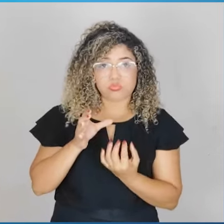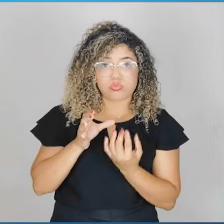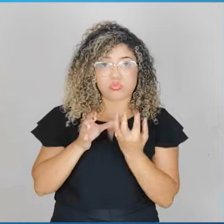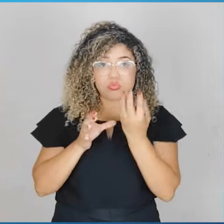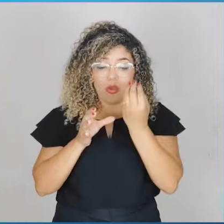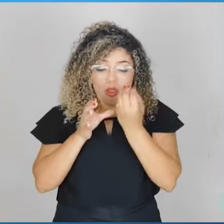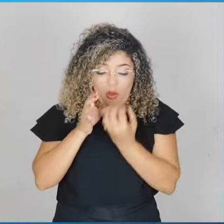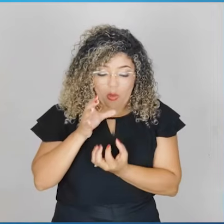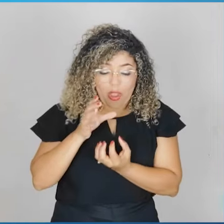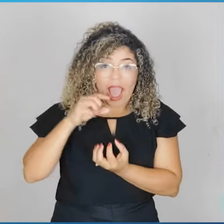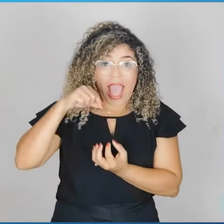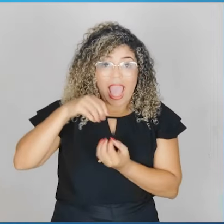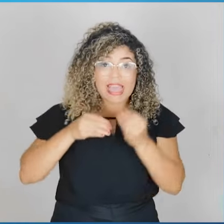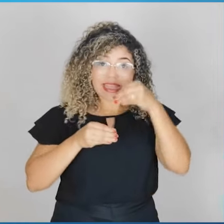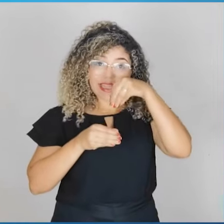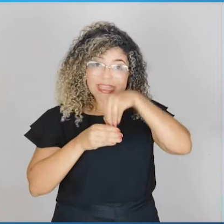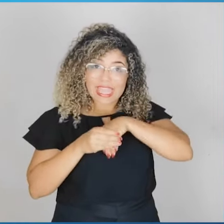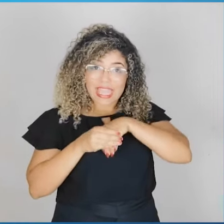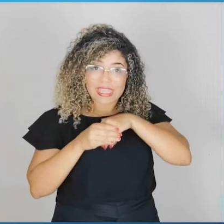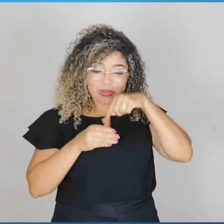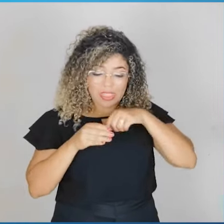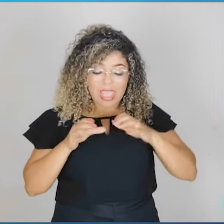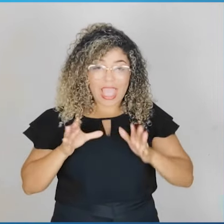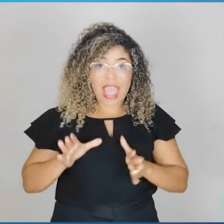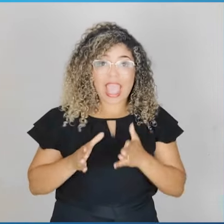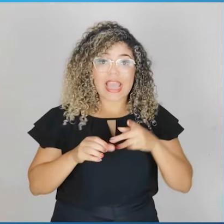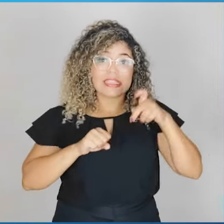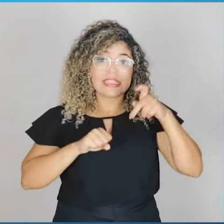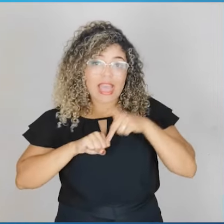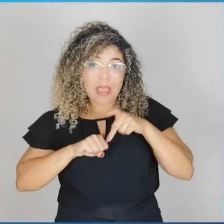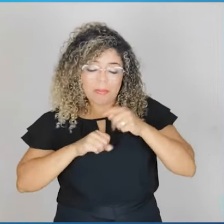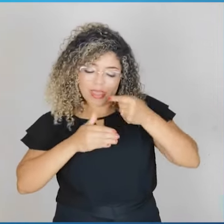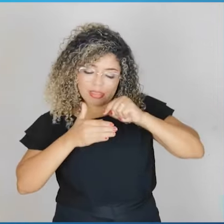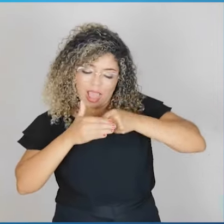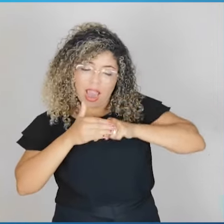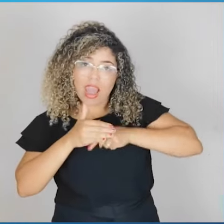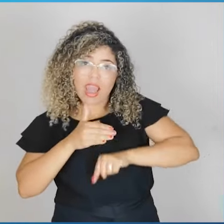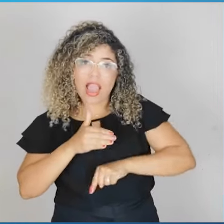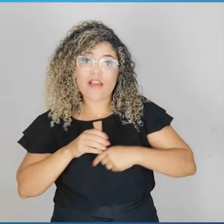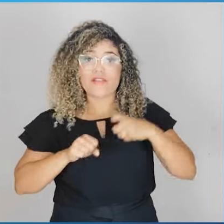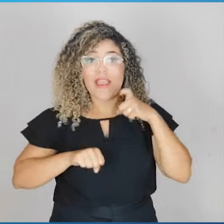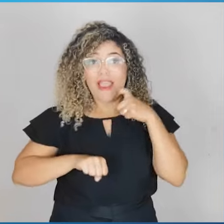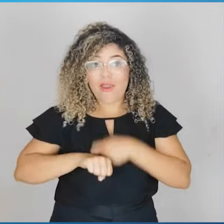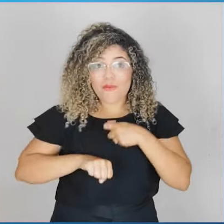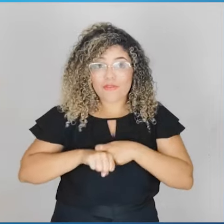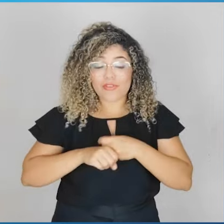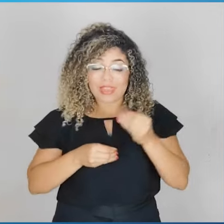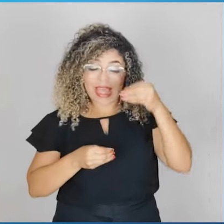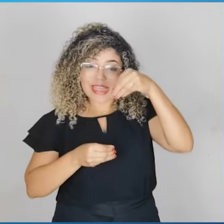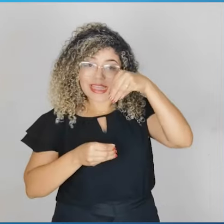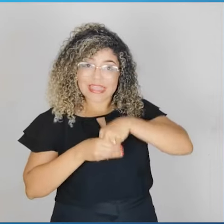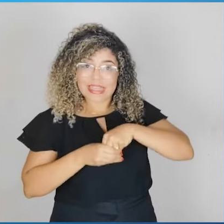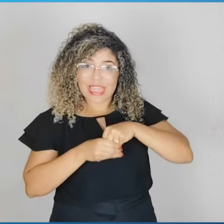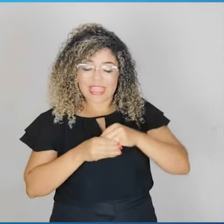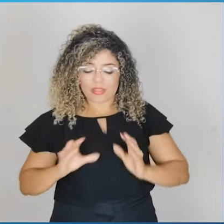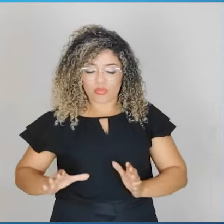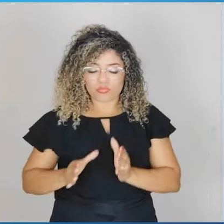interna. Então essa rocha ela é formada em grandes profundidades nessa solidificação que aconteceu do magma ali na parte